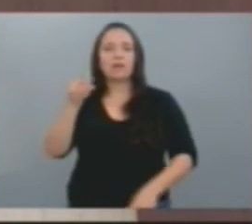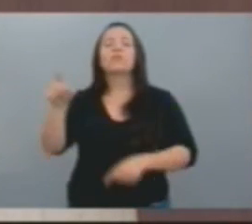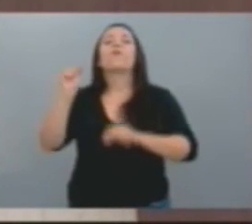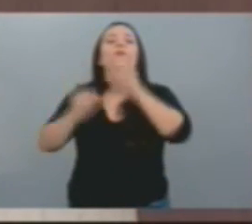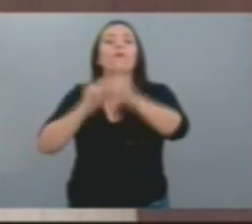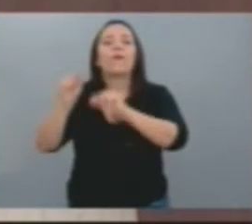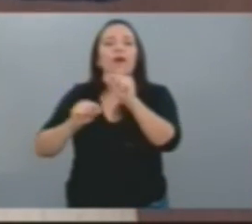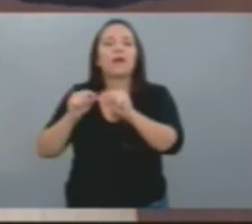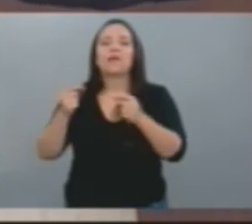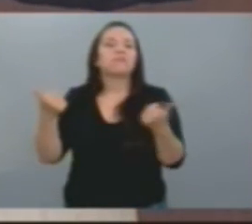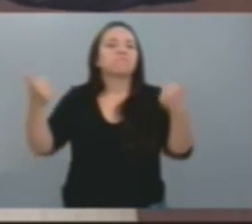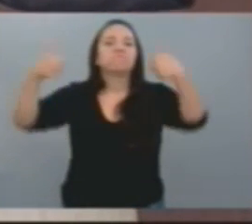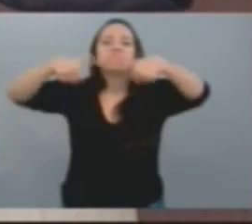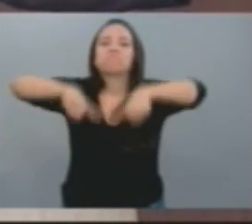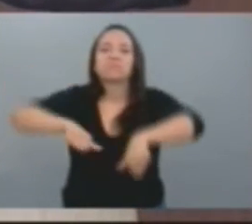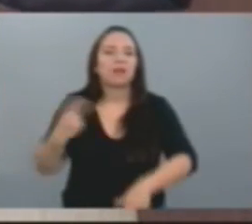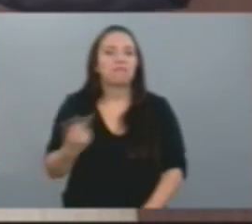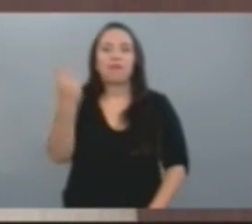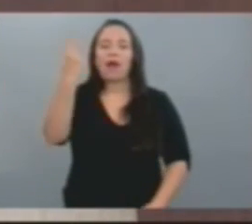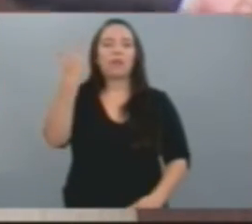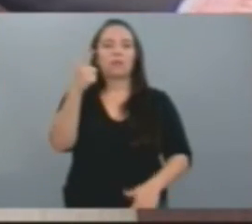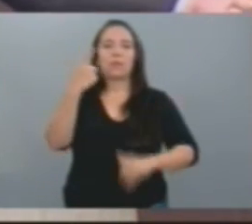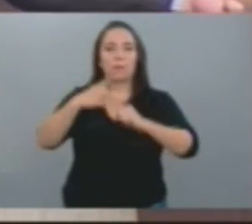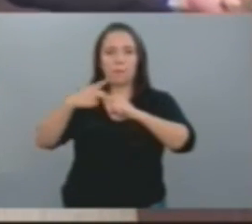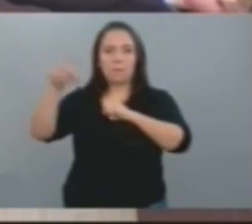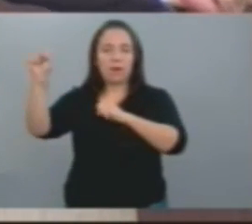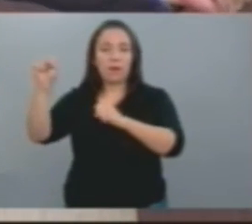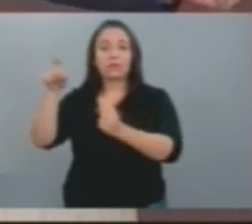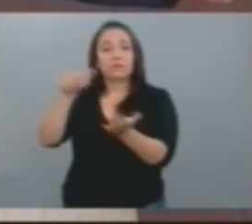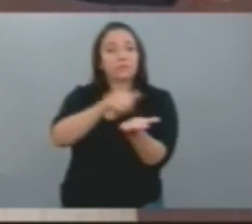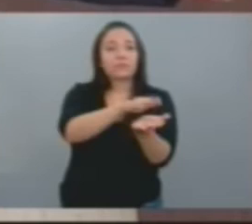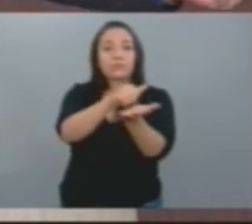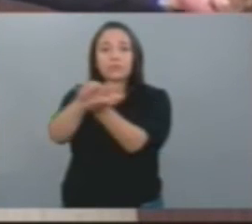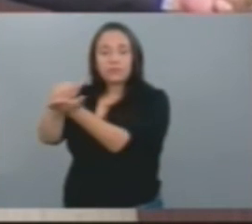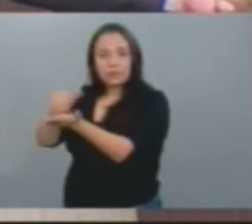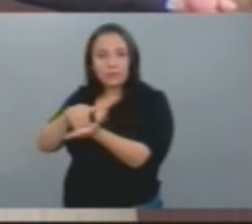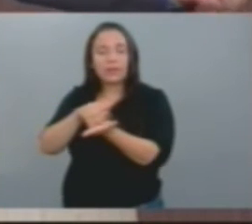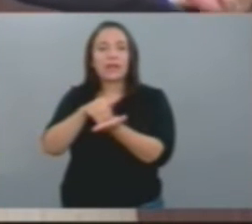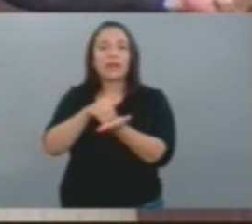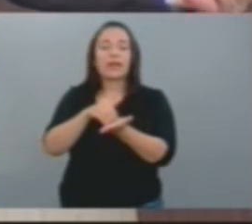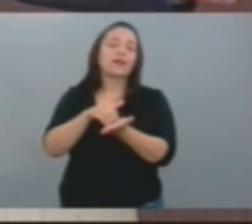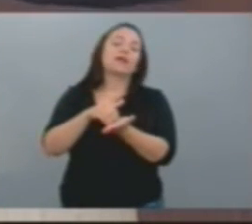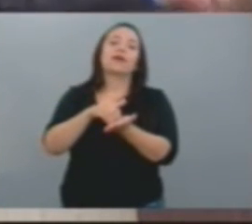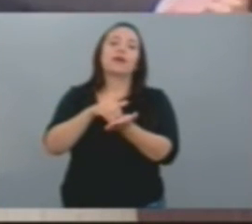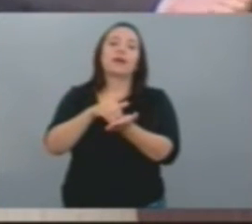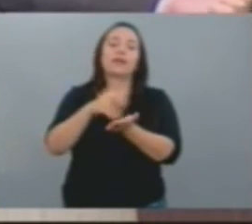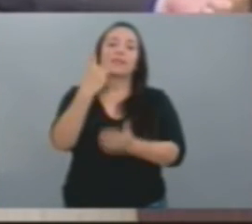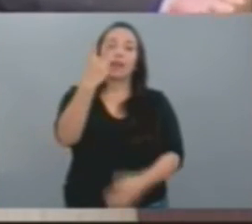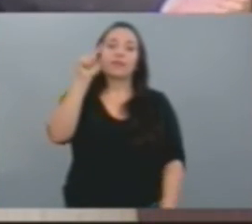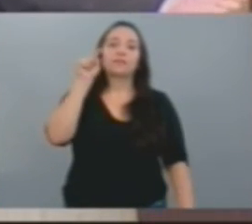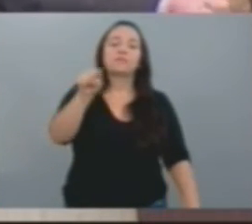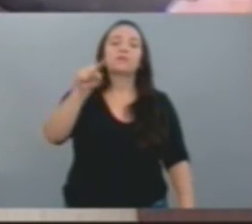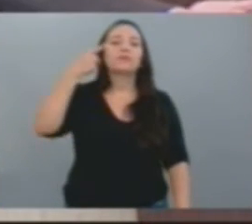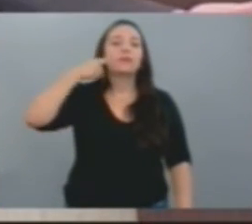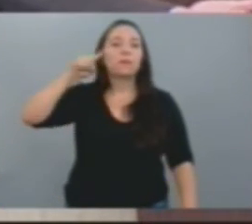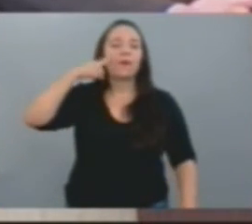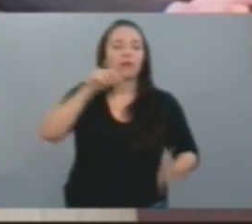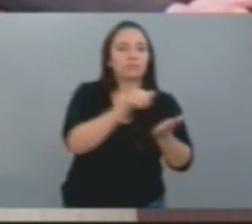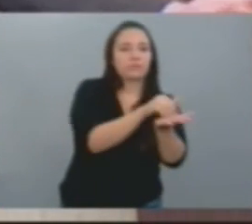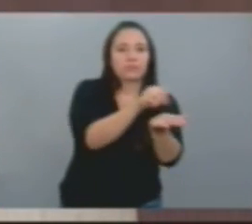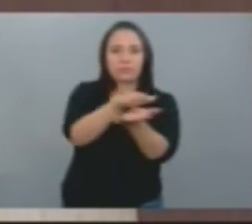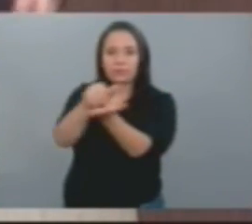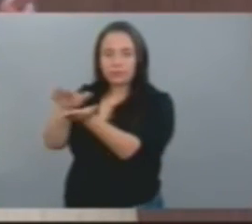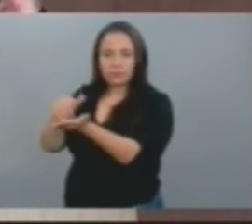e colocando 3 mil temporários para fora, porque foi isso que a portaria 1169 quis colocar 3 mil temporários para